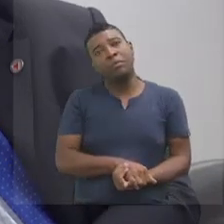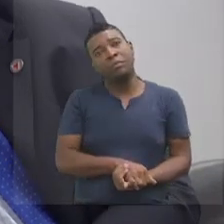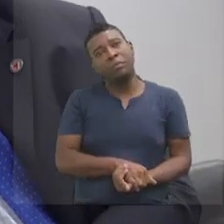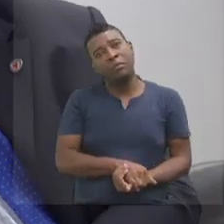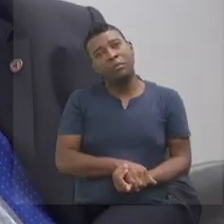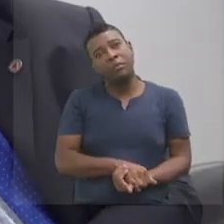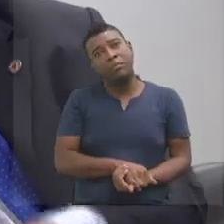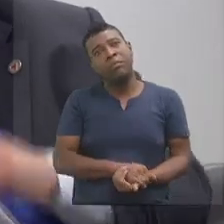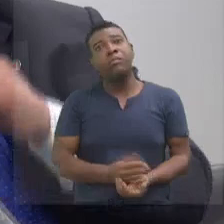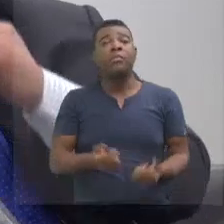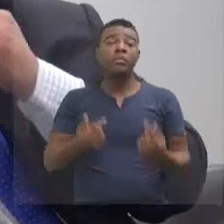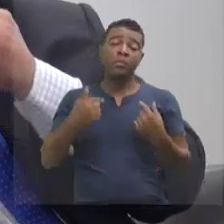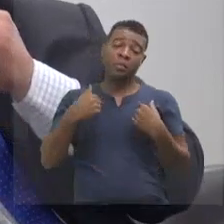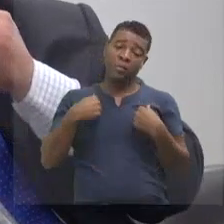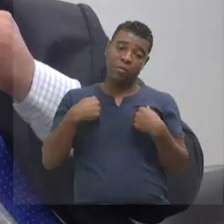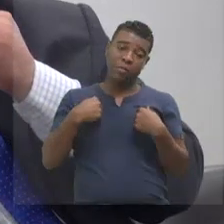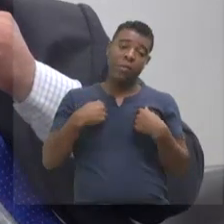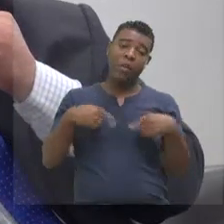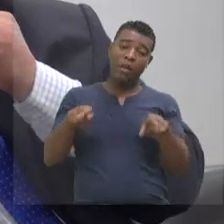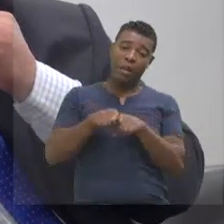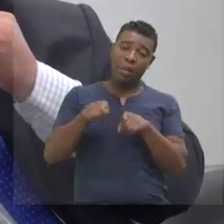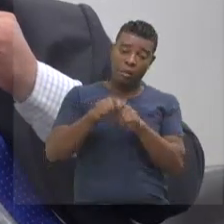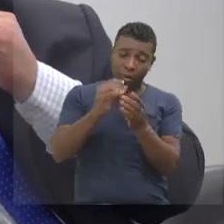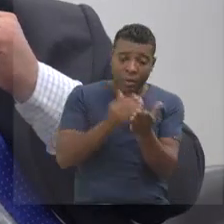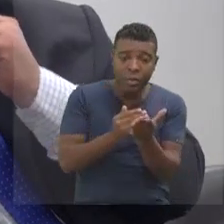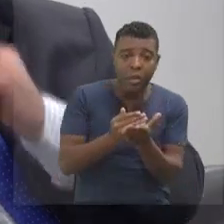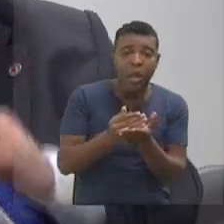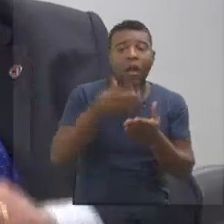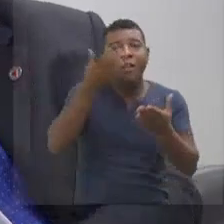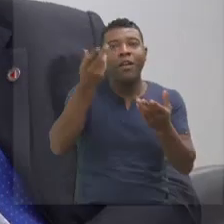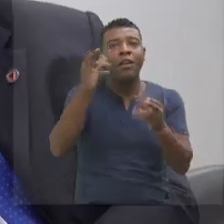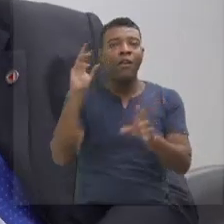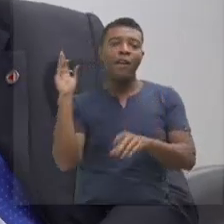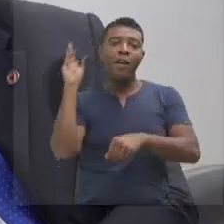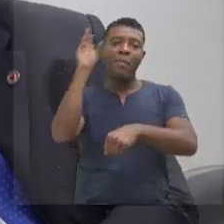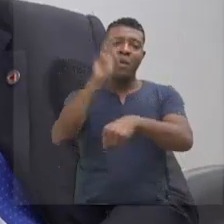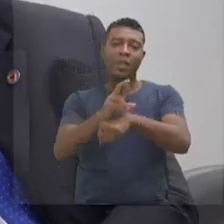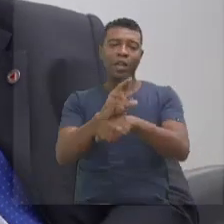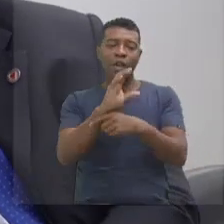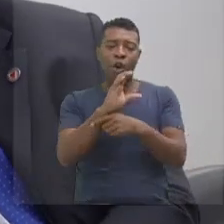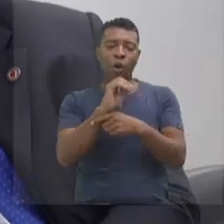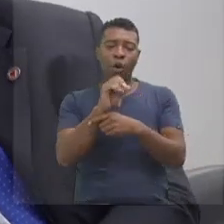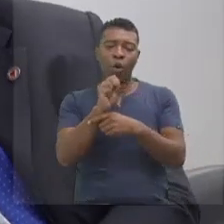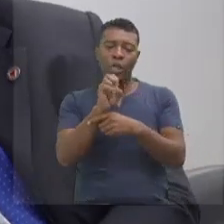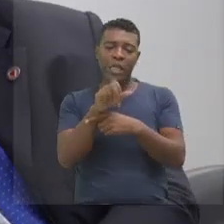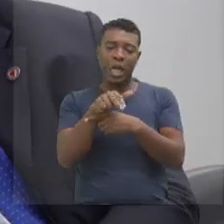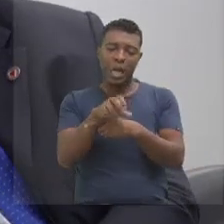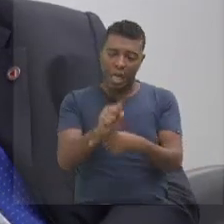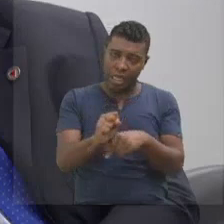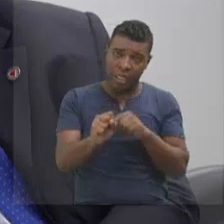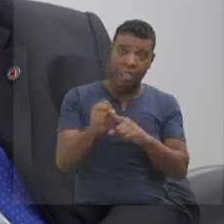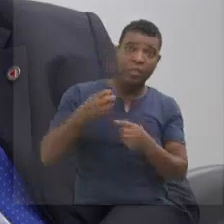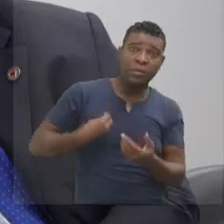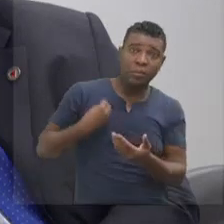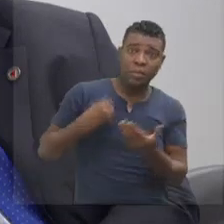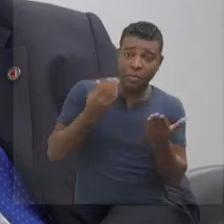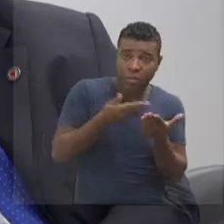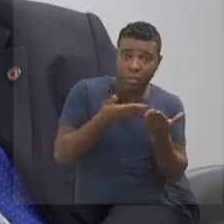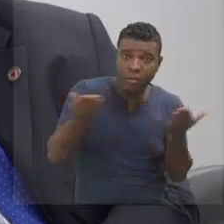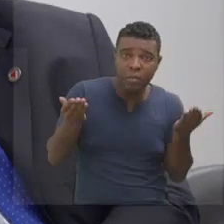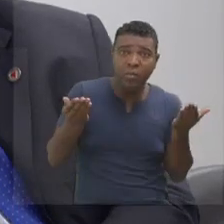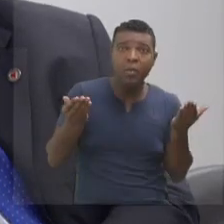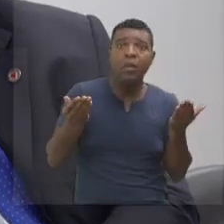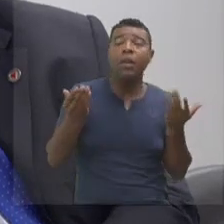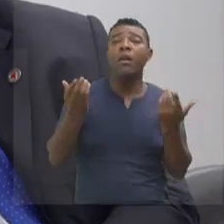inicio também cumprimentos representantes do cosermos aqui esse presidente Luís Eduardo atual presidente